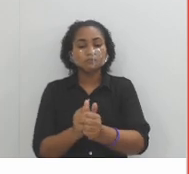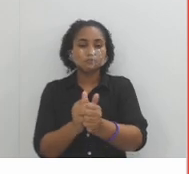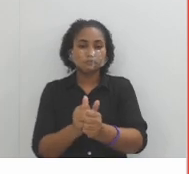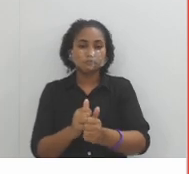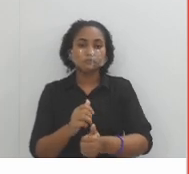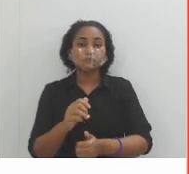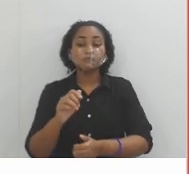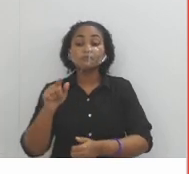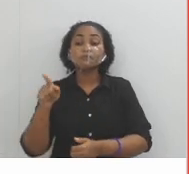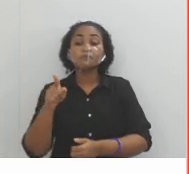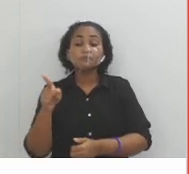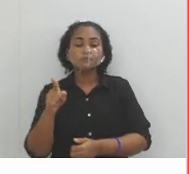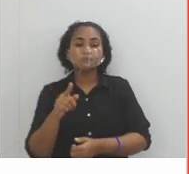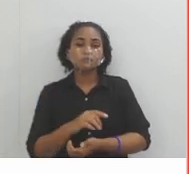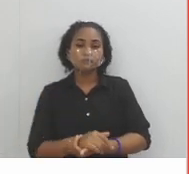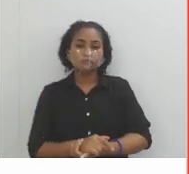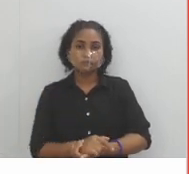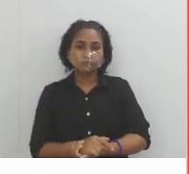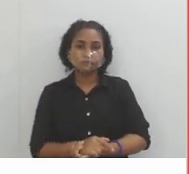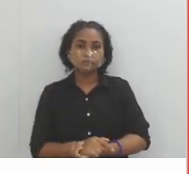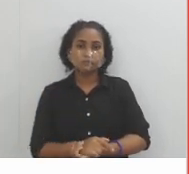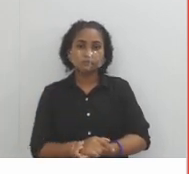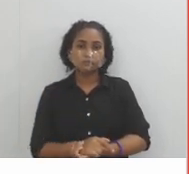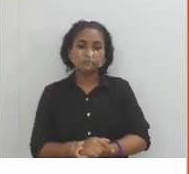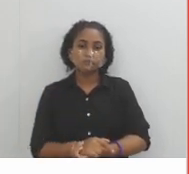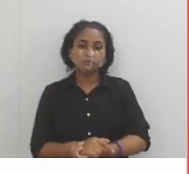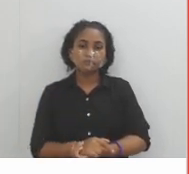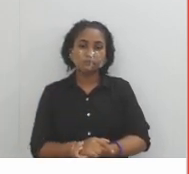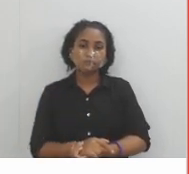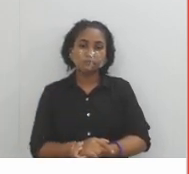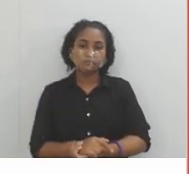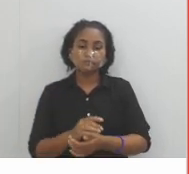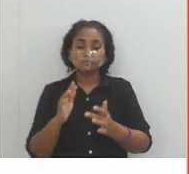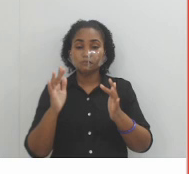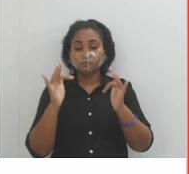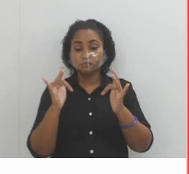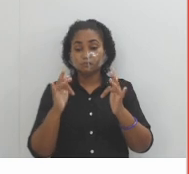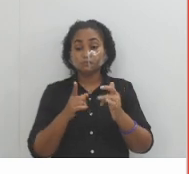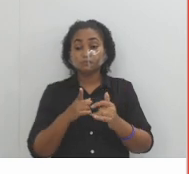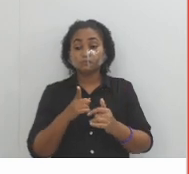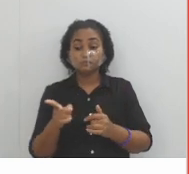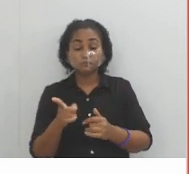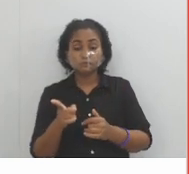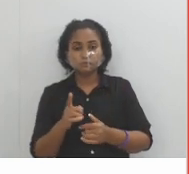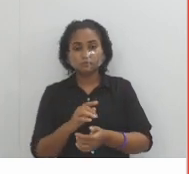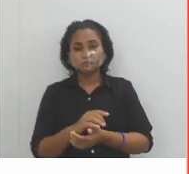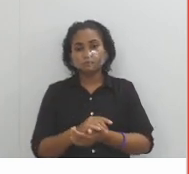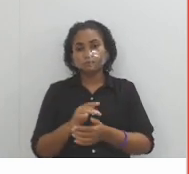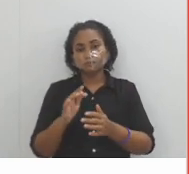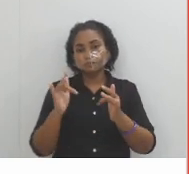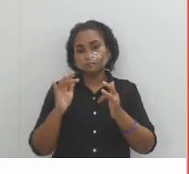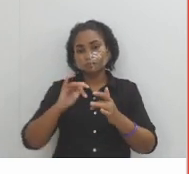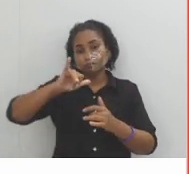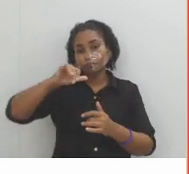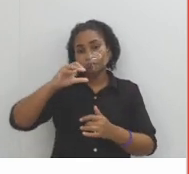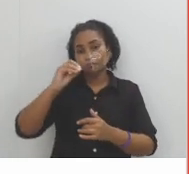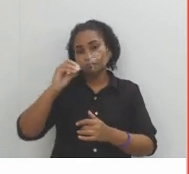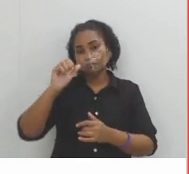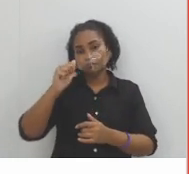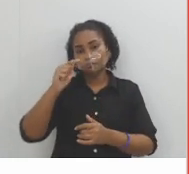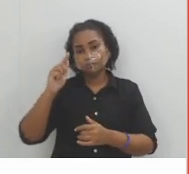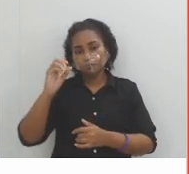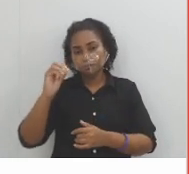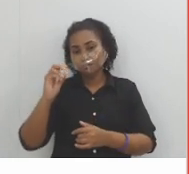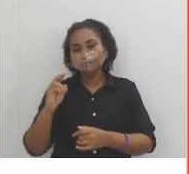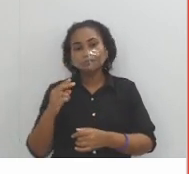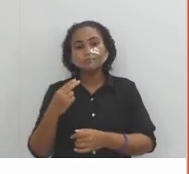né? Namora fulano, tá certo? Então namoro João e não namoro